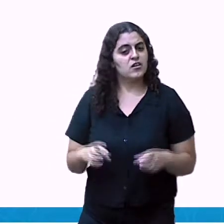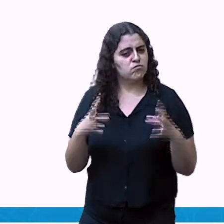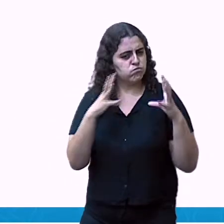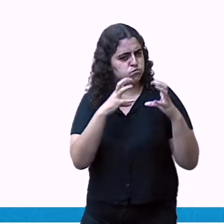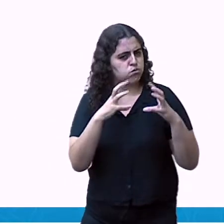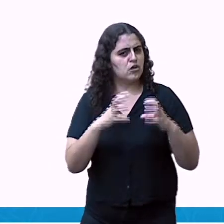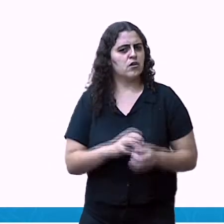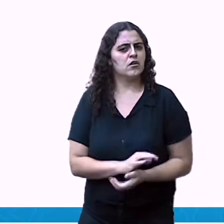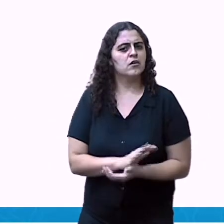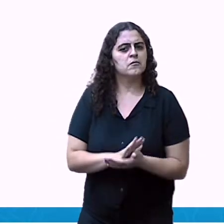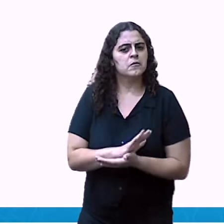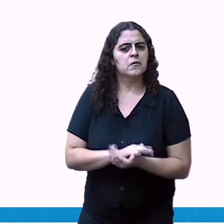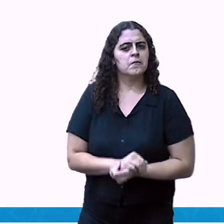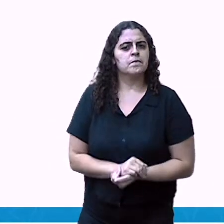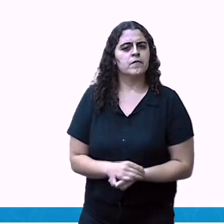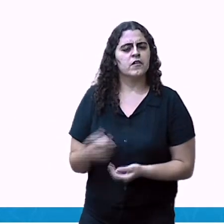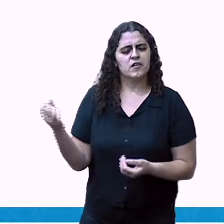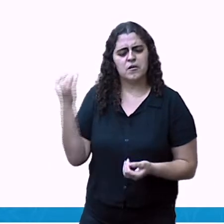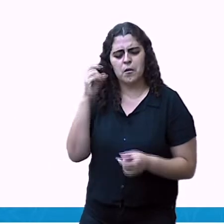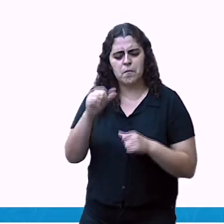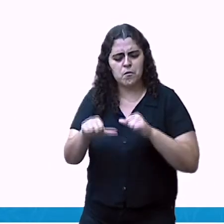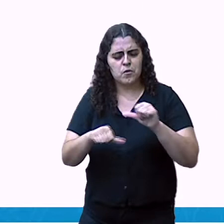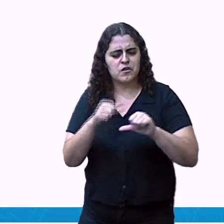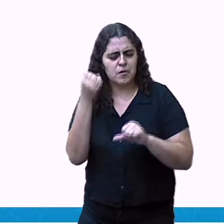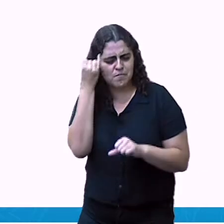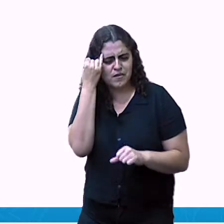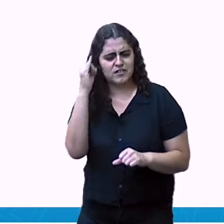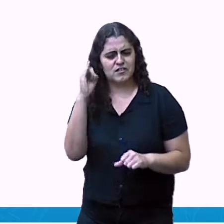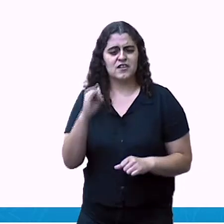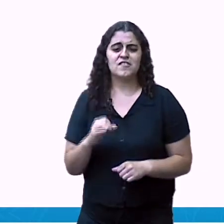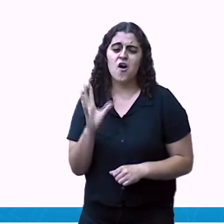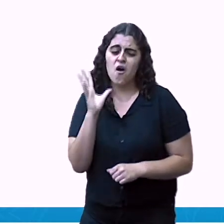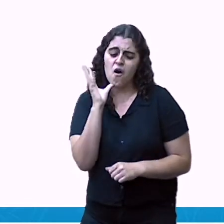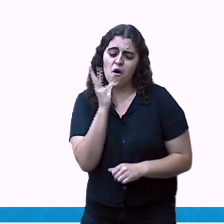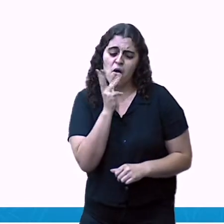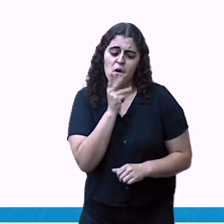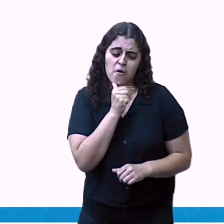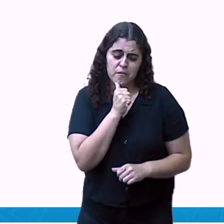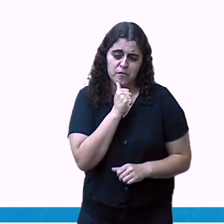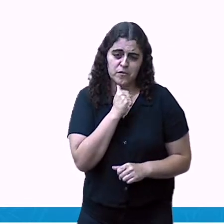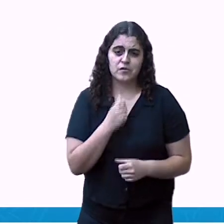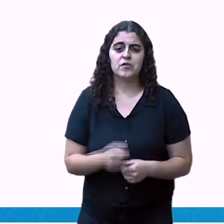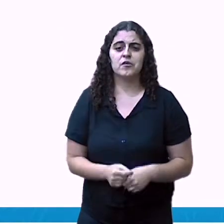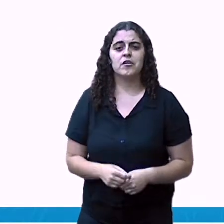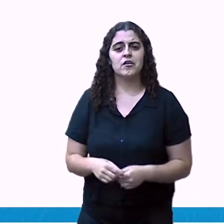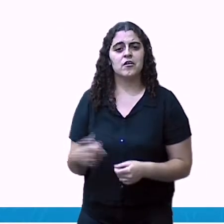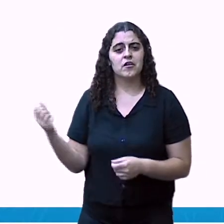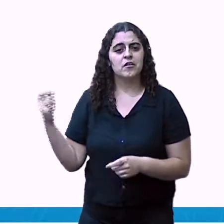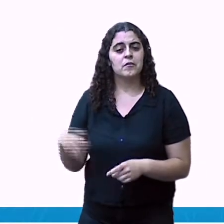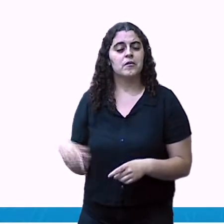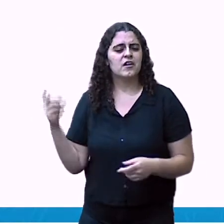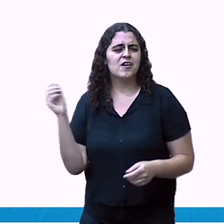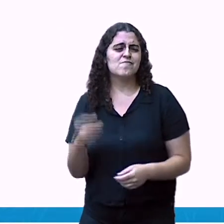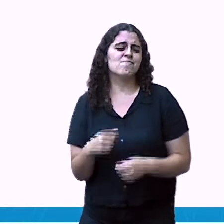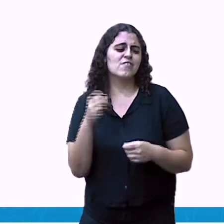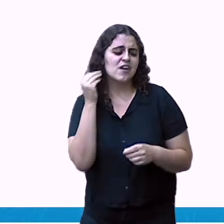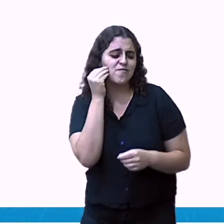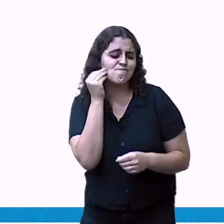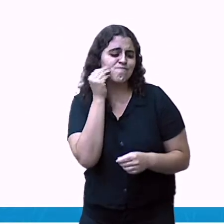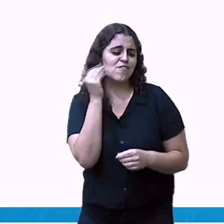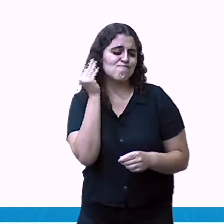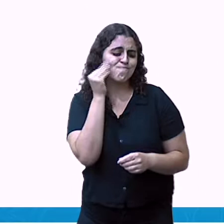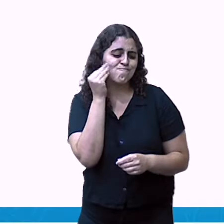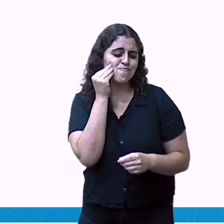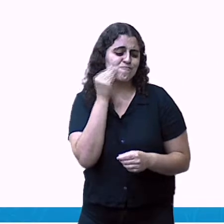Mudar uma ideia, às vezes, demora. A gente não pode mudar toda hora. Mas ficar teimando